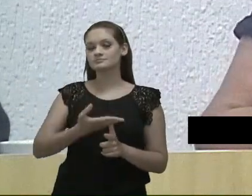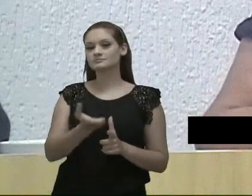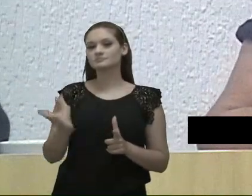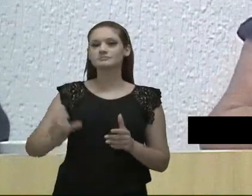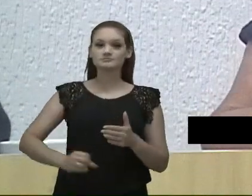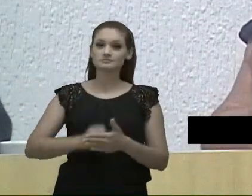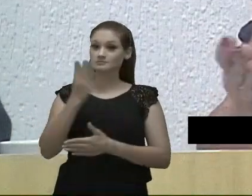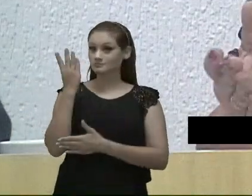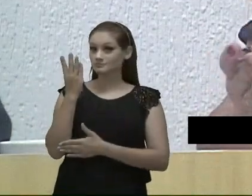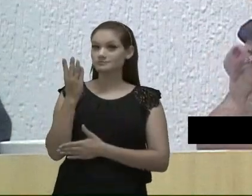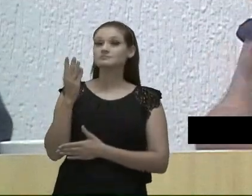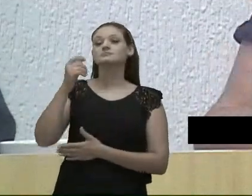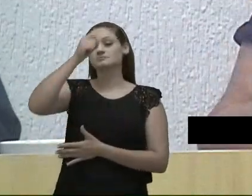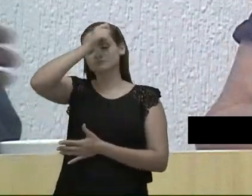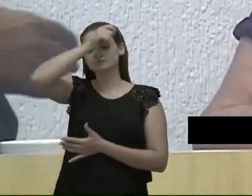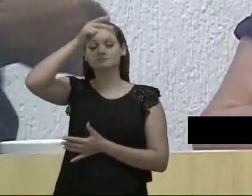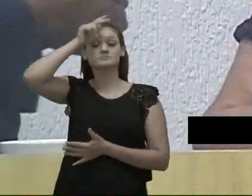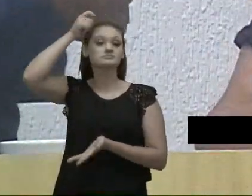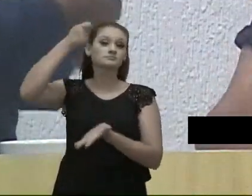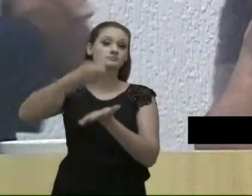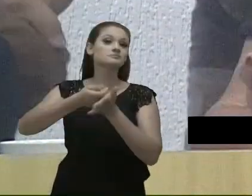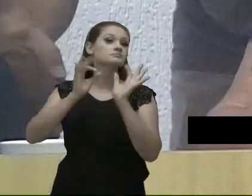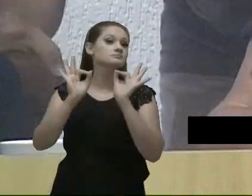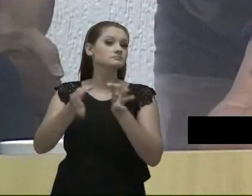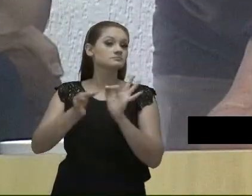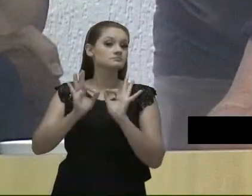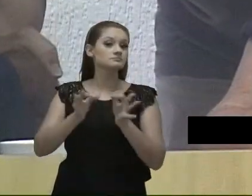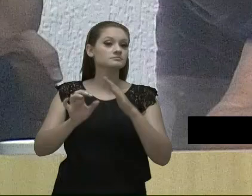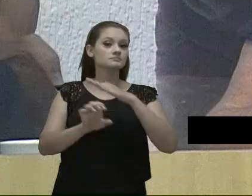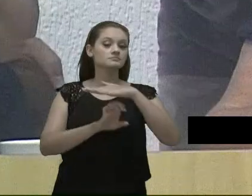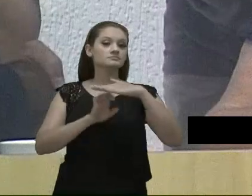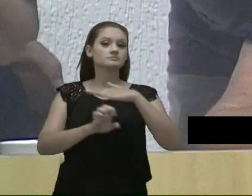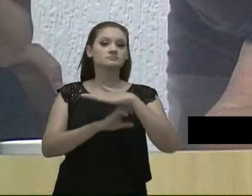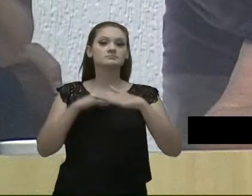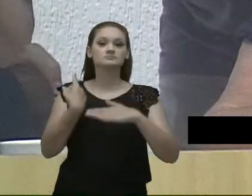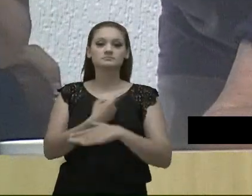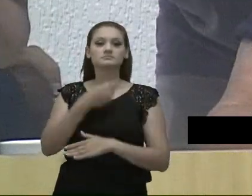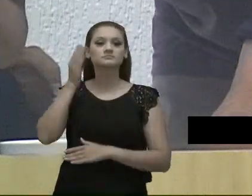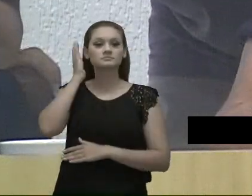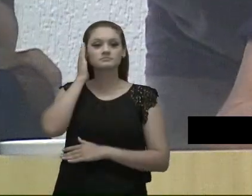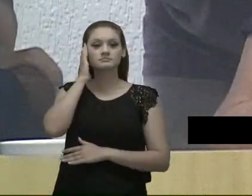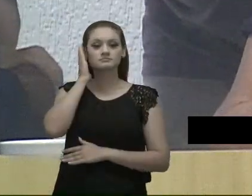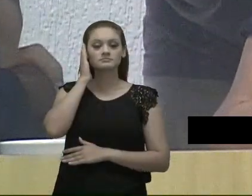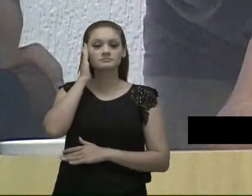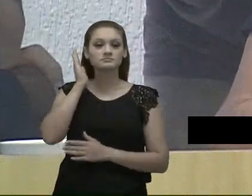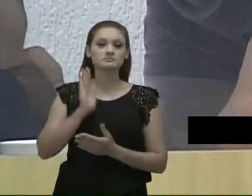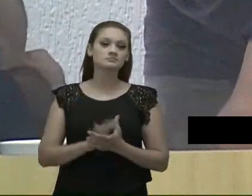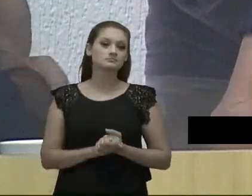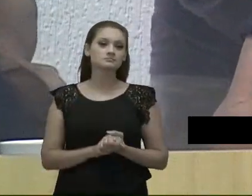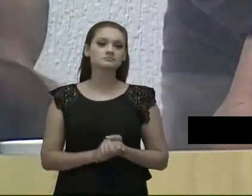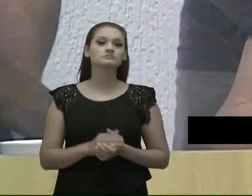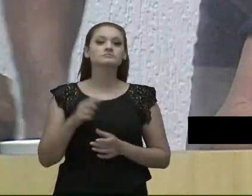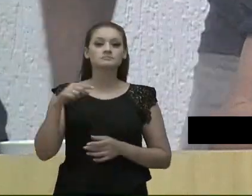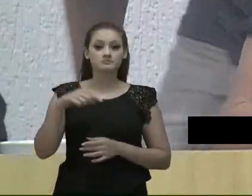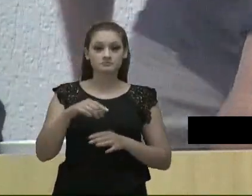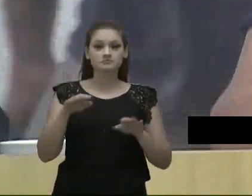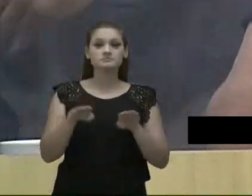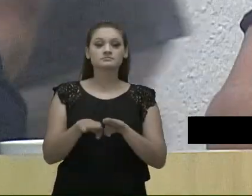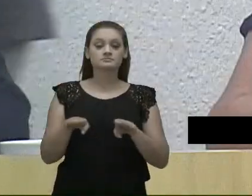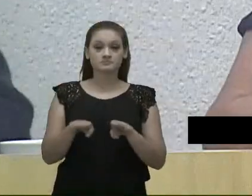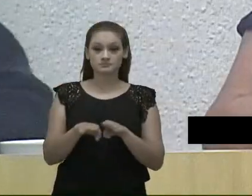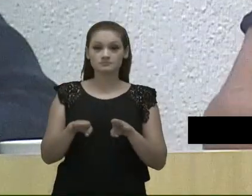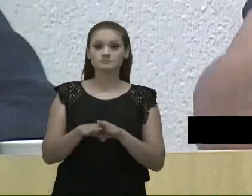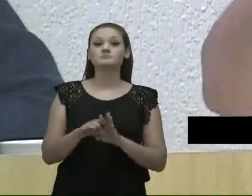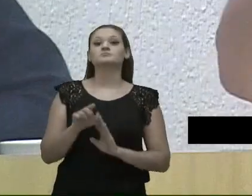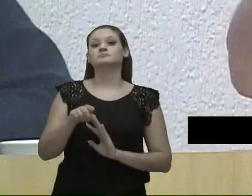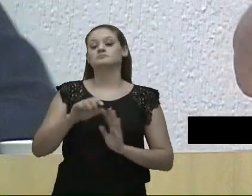a prefeitura não está fazendo o repasse corretamente para Chavantes. A gente sabe disso. E esse é um dos motivos que vocês